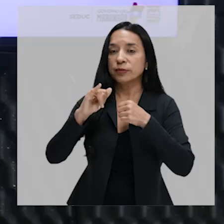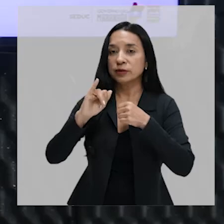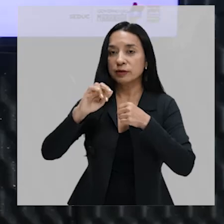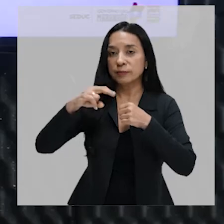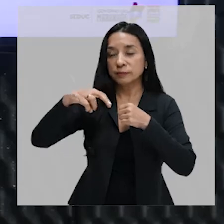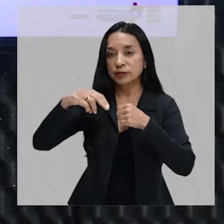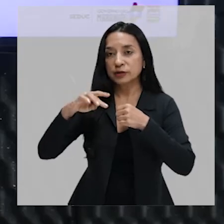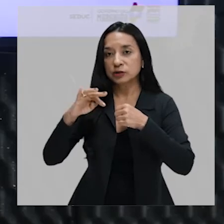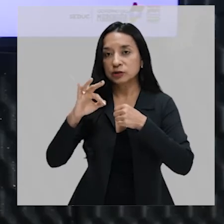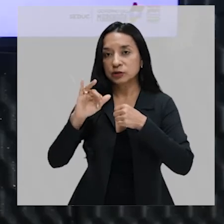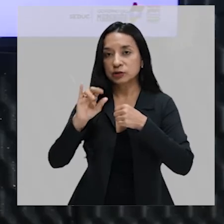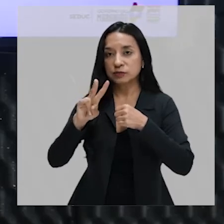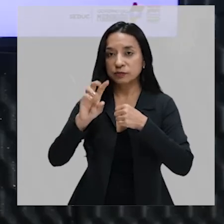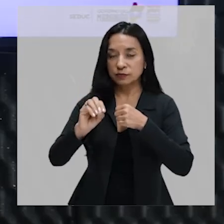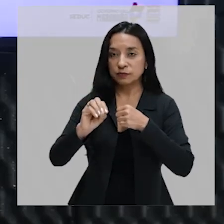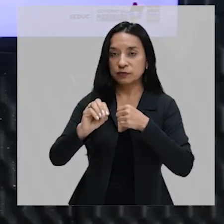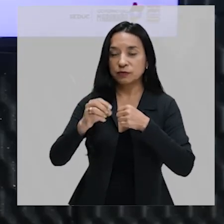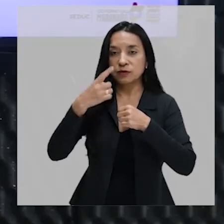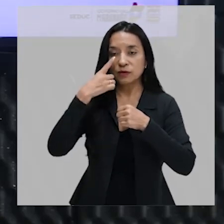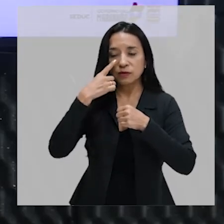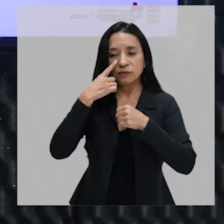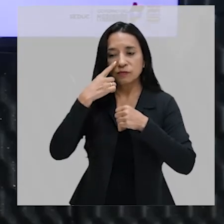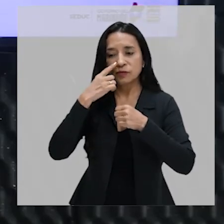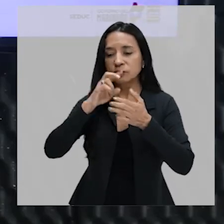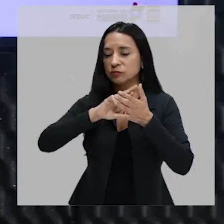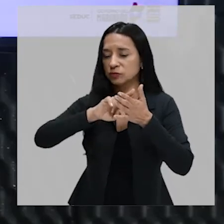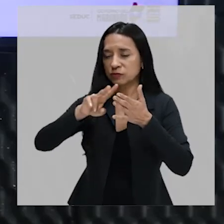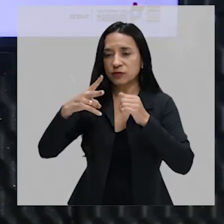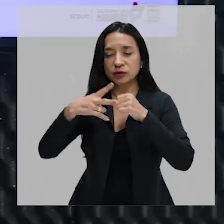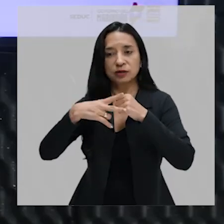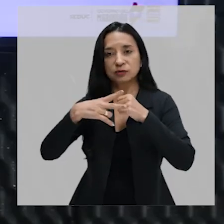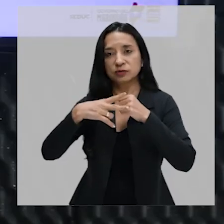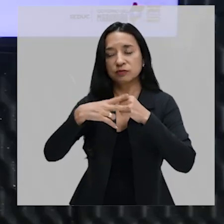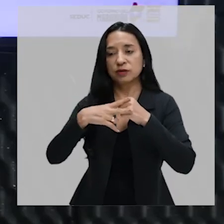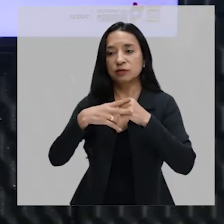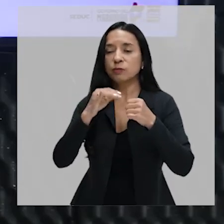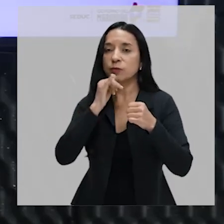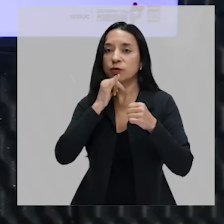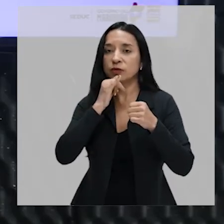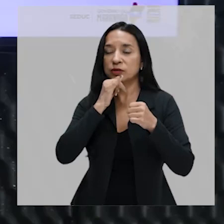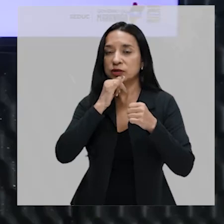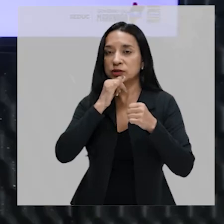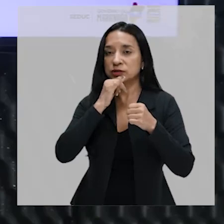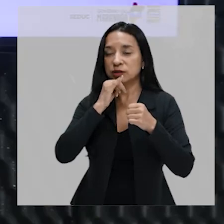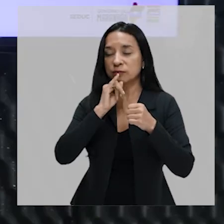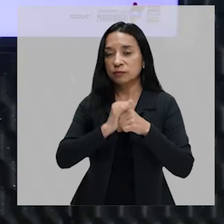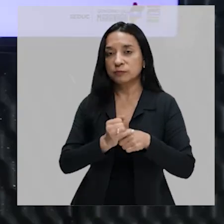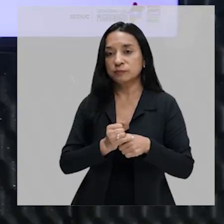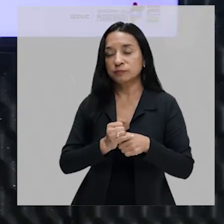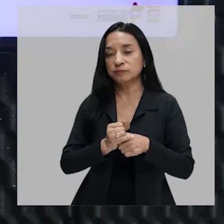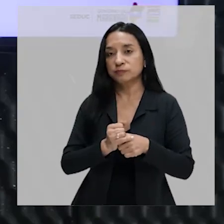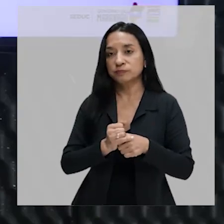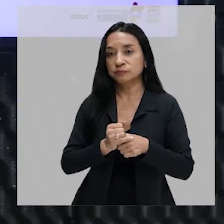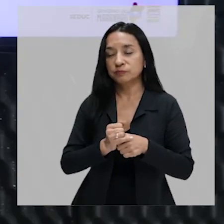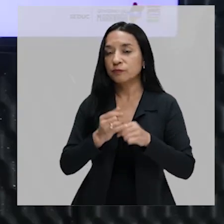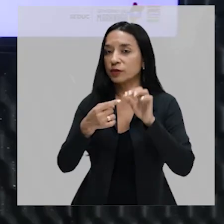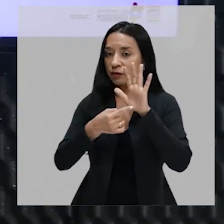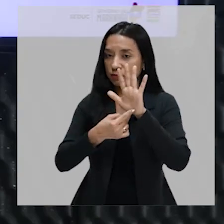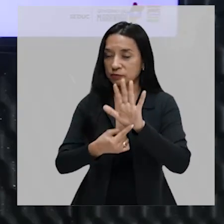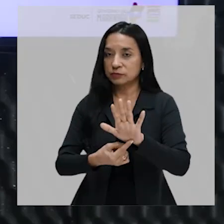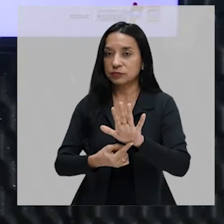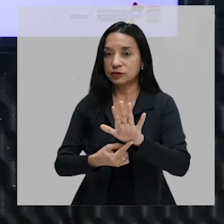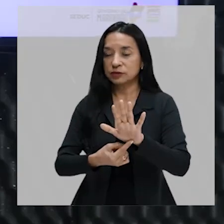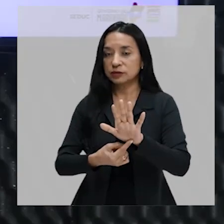Nós vemos os verbos compor, o verbo deter, o verbo intervir. Eles